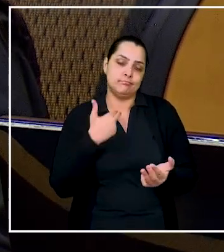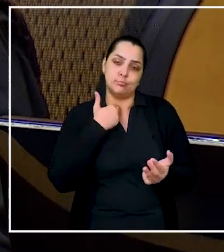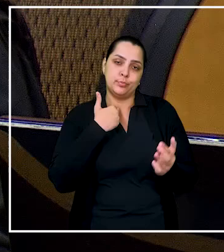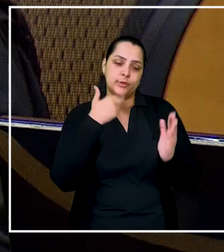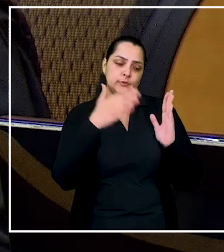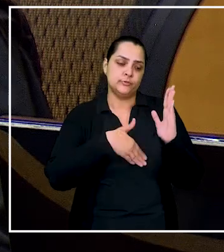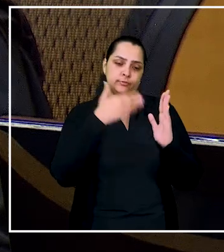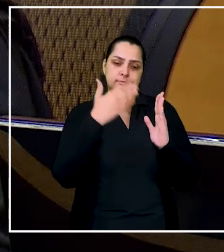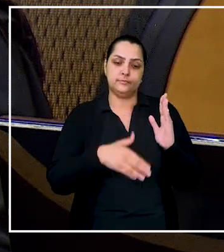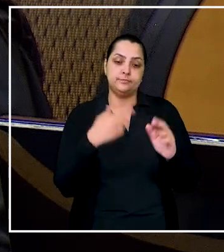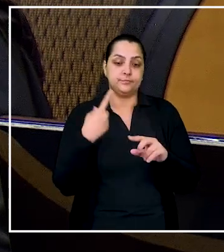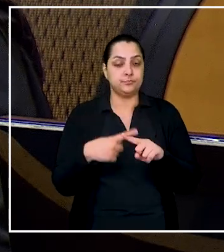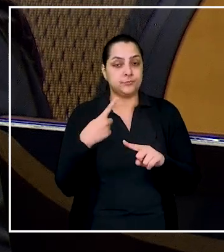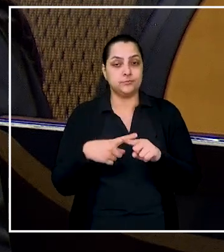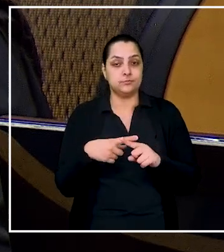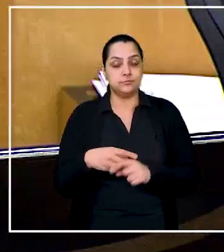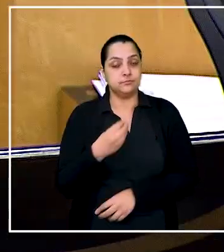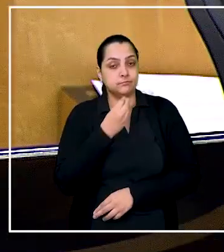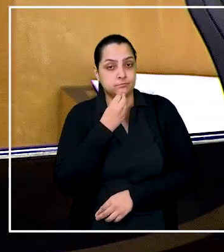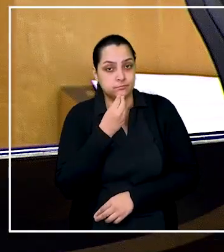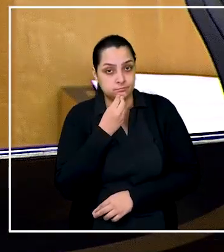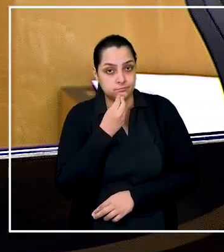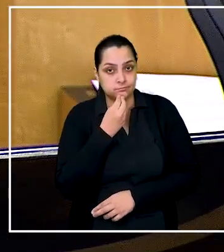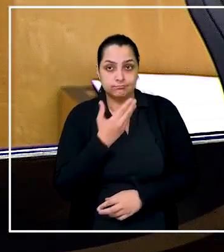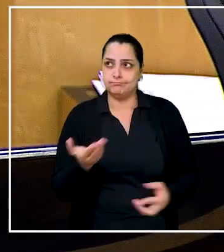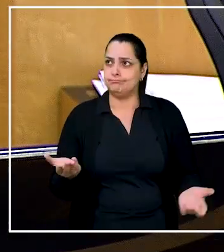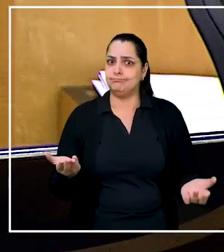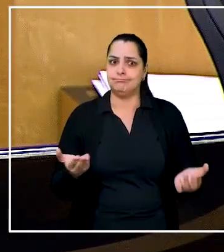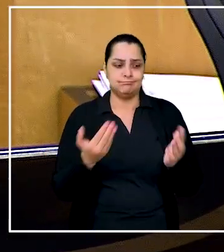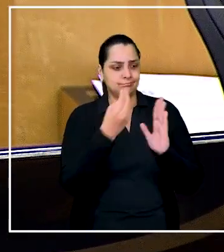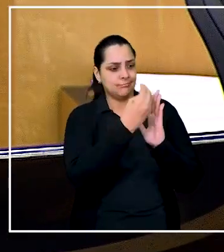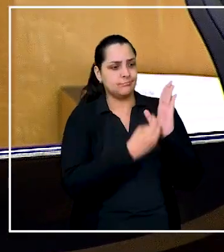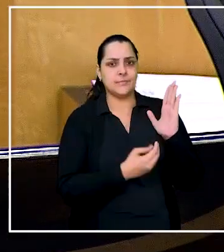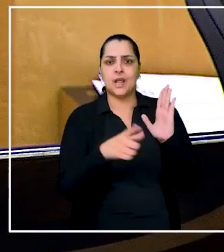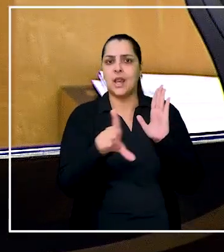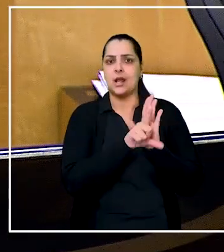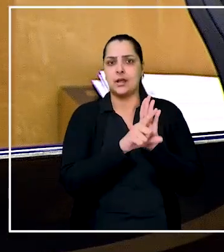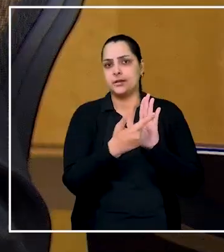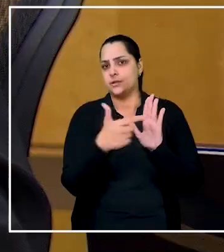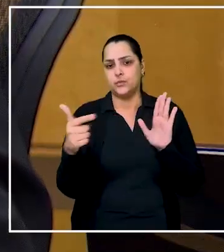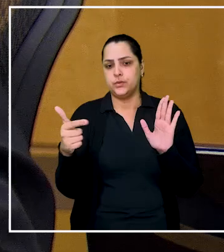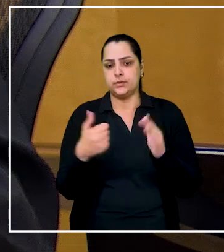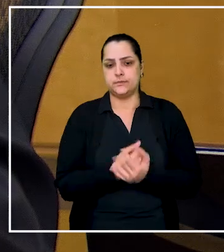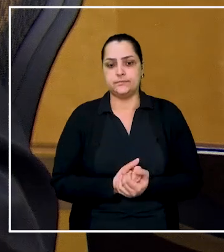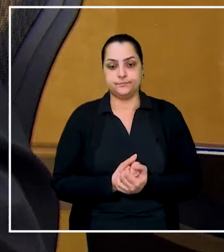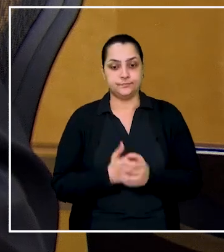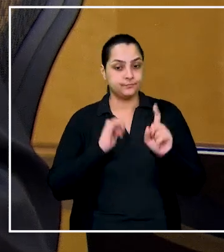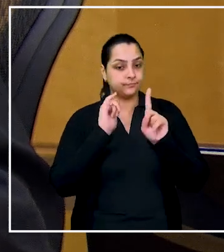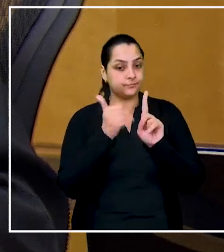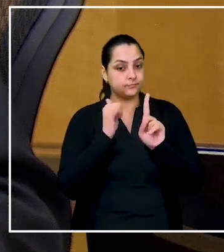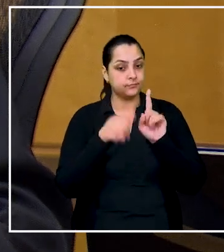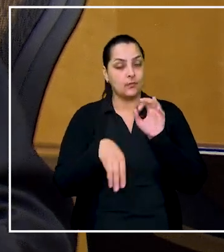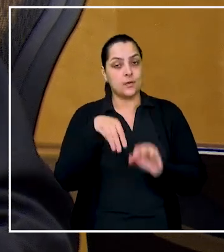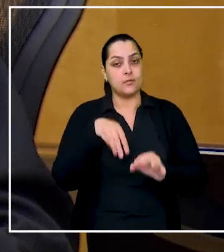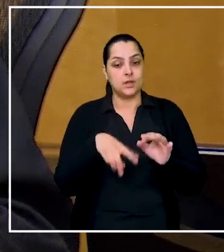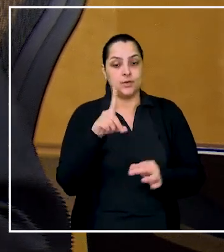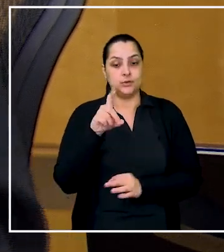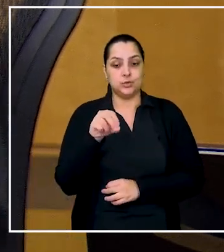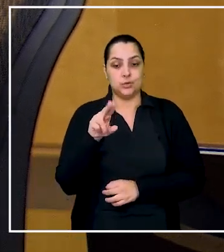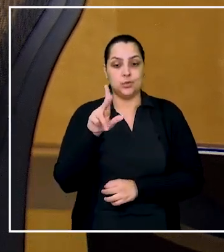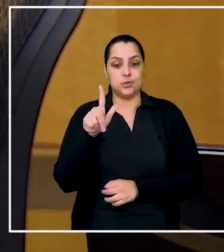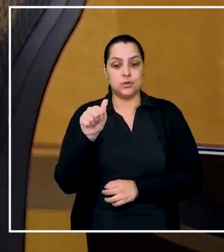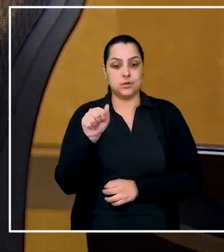autoriza a anulação, já que essa possibilidade não está prevista em lei. Para o relator do caso, o